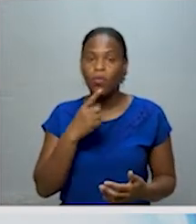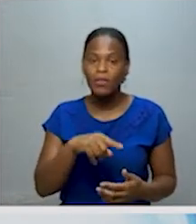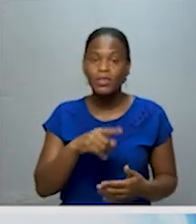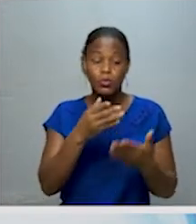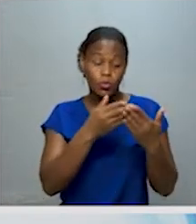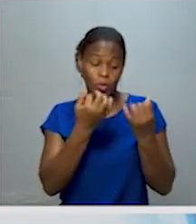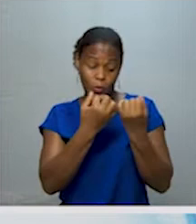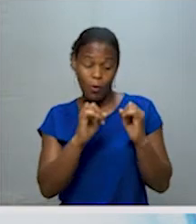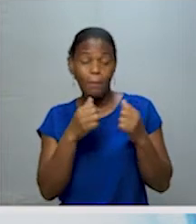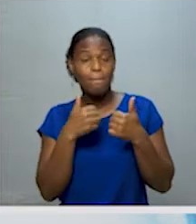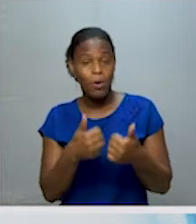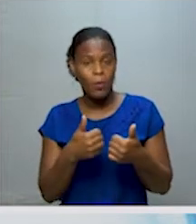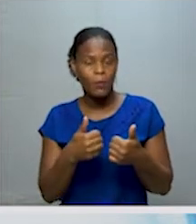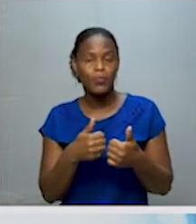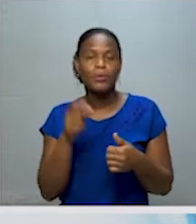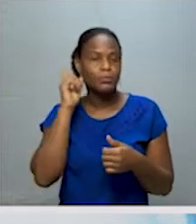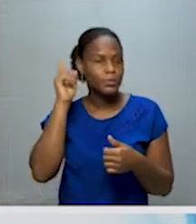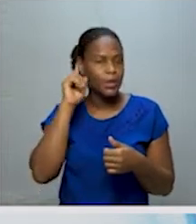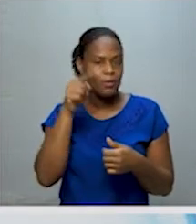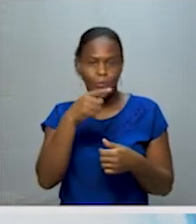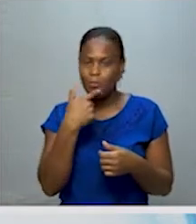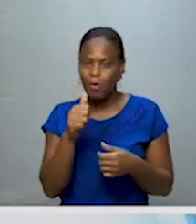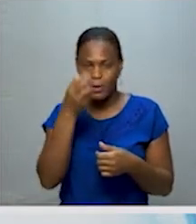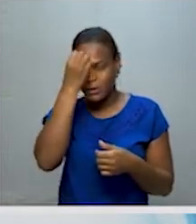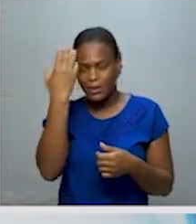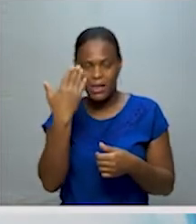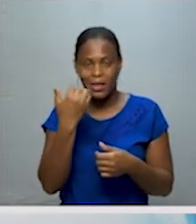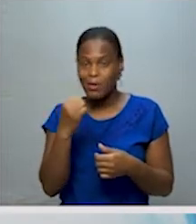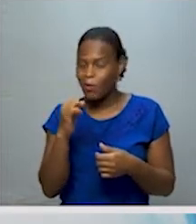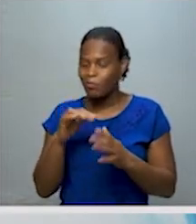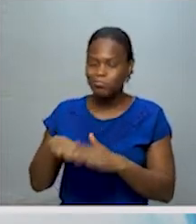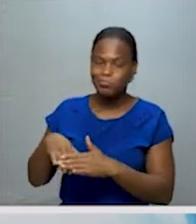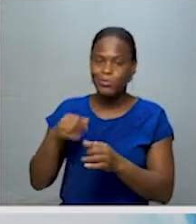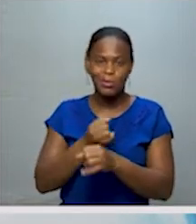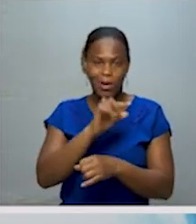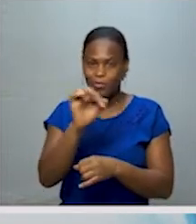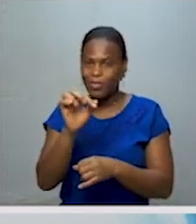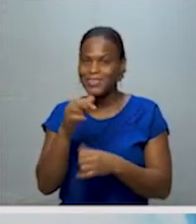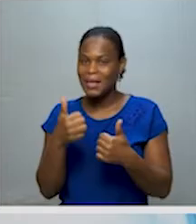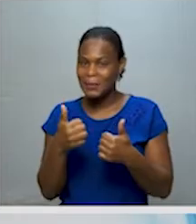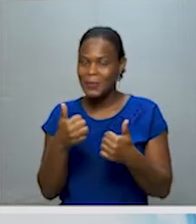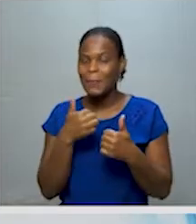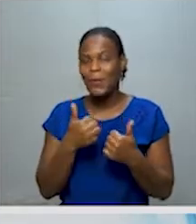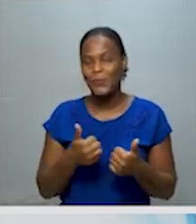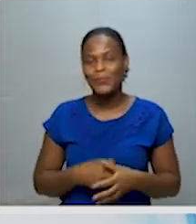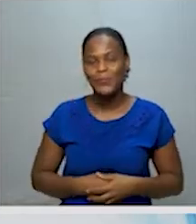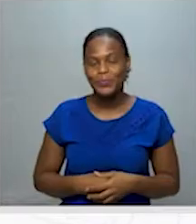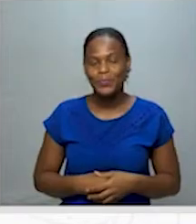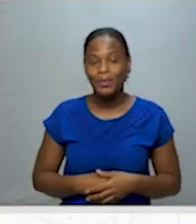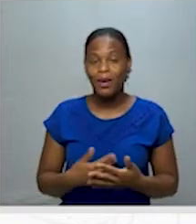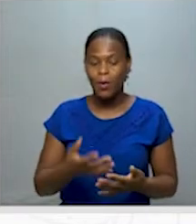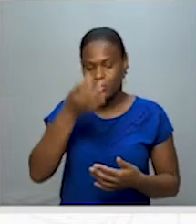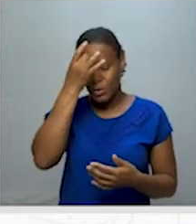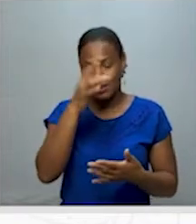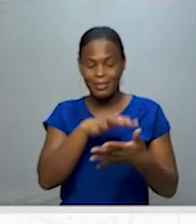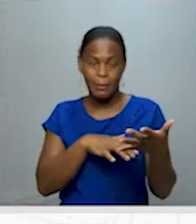Estudo autônomo é muito bom, é muito importante. E vocês não podem esquecer, não deixar de fazer os vossos trabalhos, certo? Muito bem.